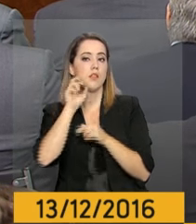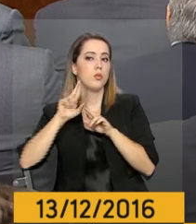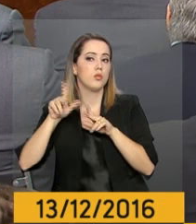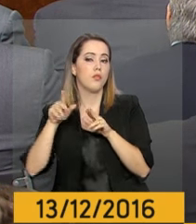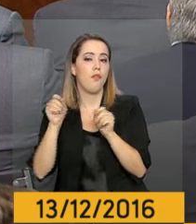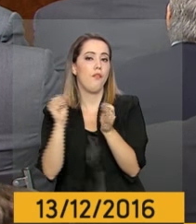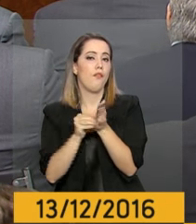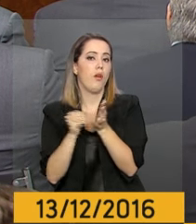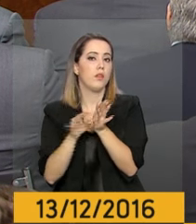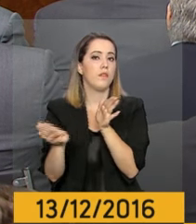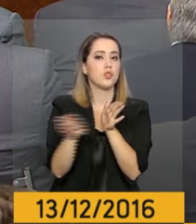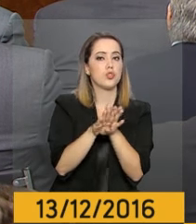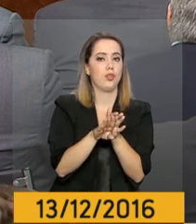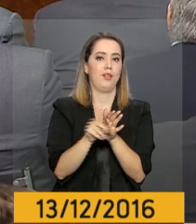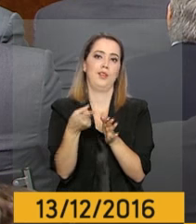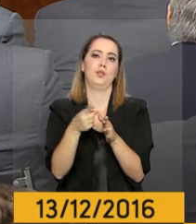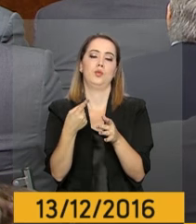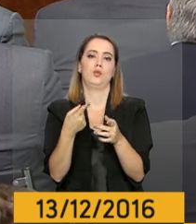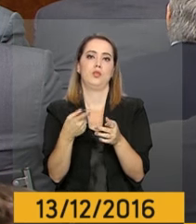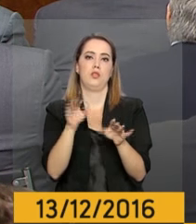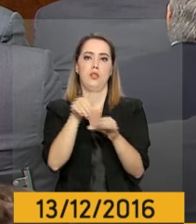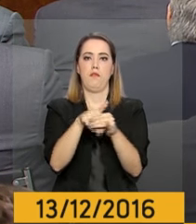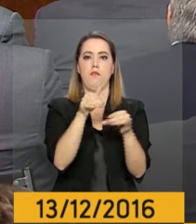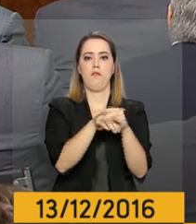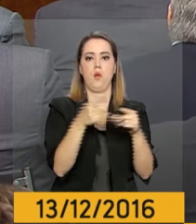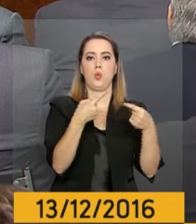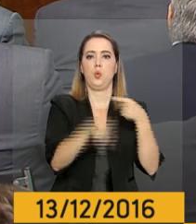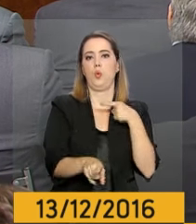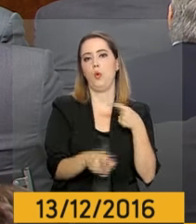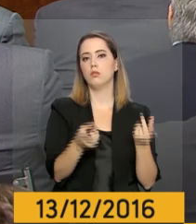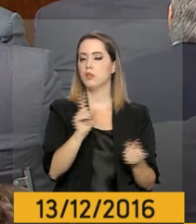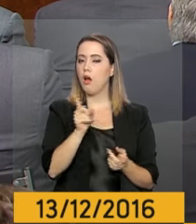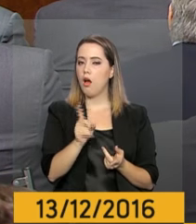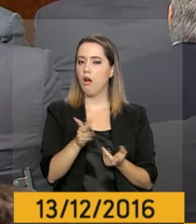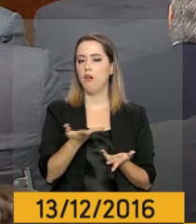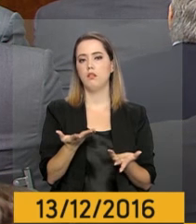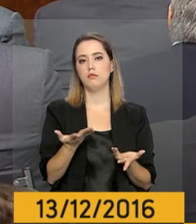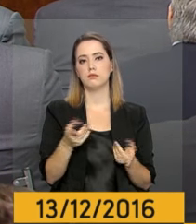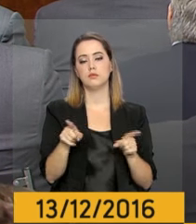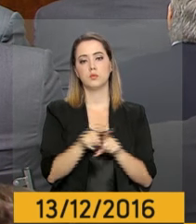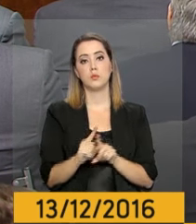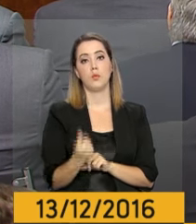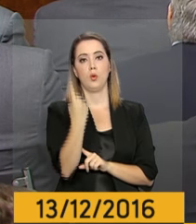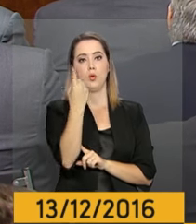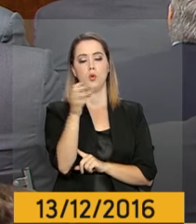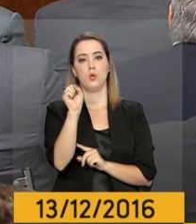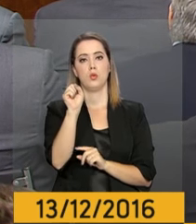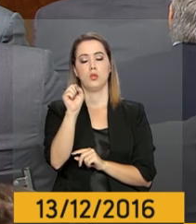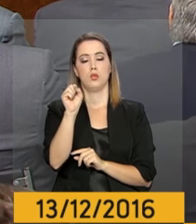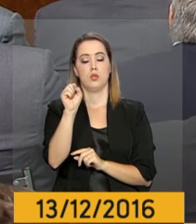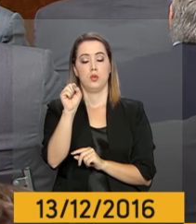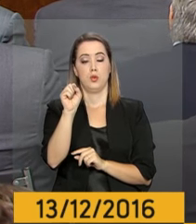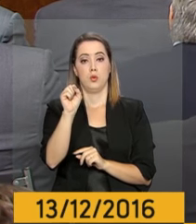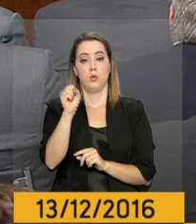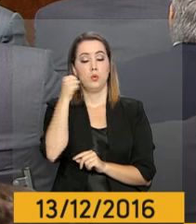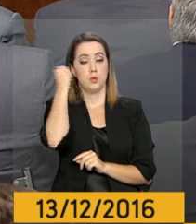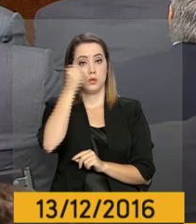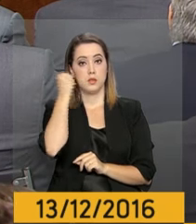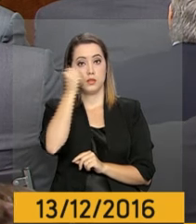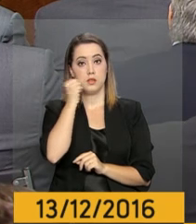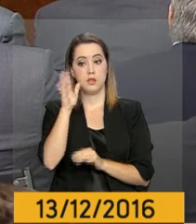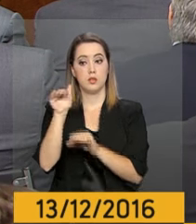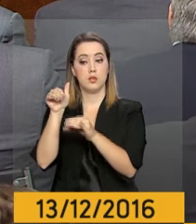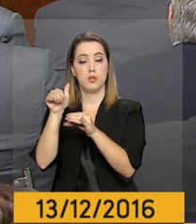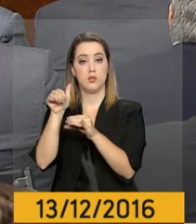a voto contrário. Aliás, para não mentir, senão vamos dizer isso também, um dos senadores votou contra